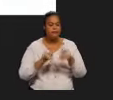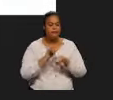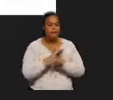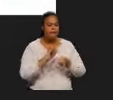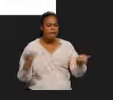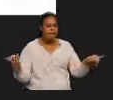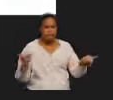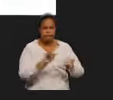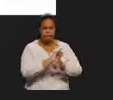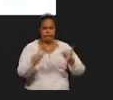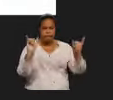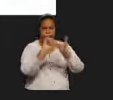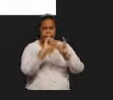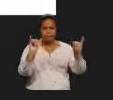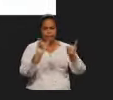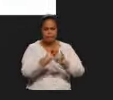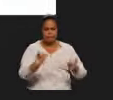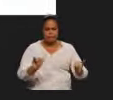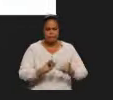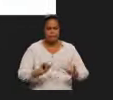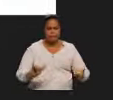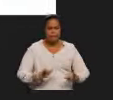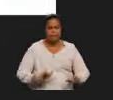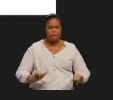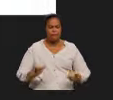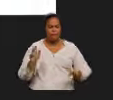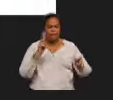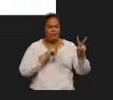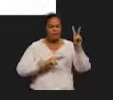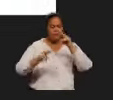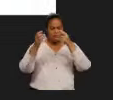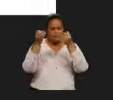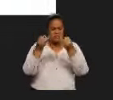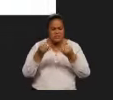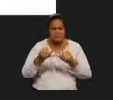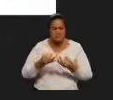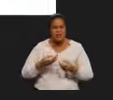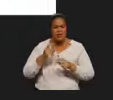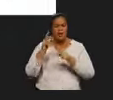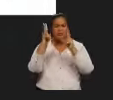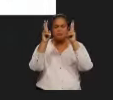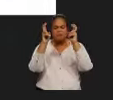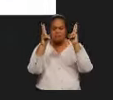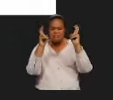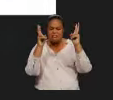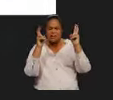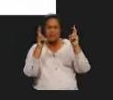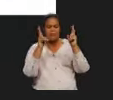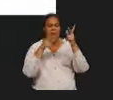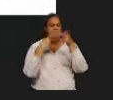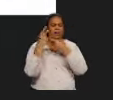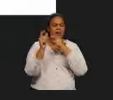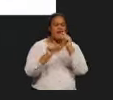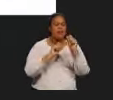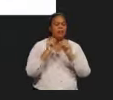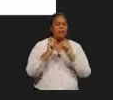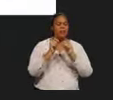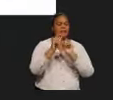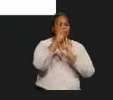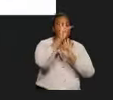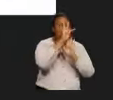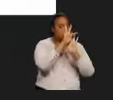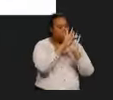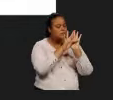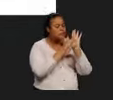notícia vem aí né um vídeo da notícia essa parte que explica um pouco do que que ela vai tratar isso que um relatório revela